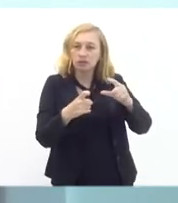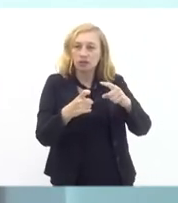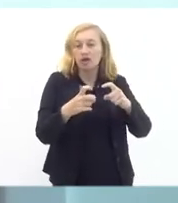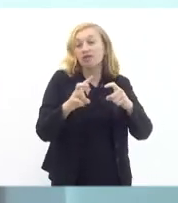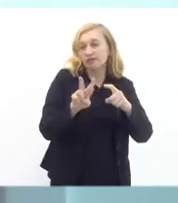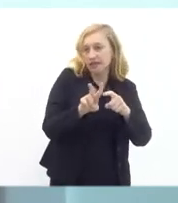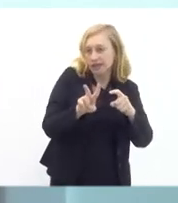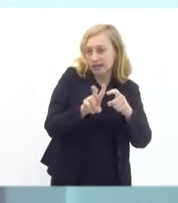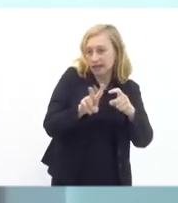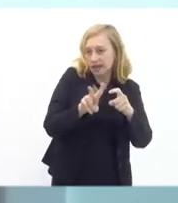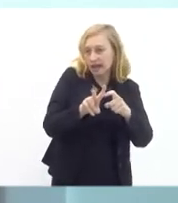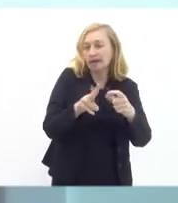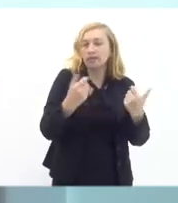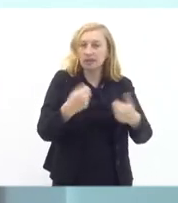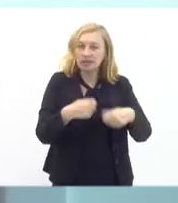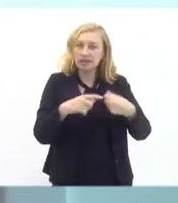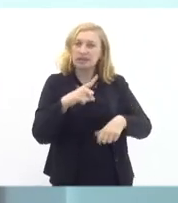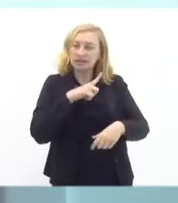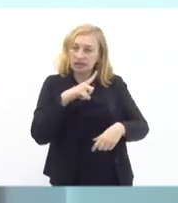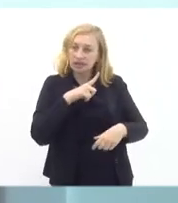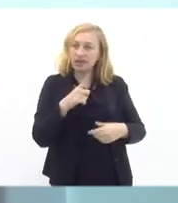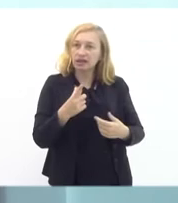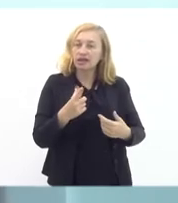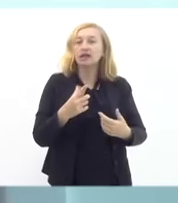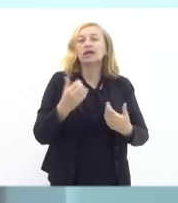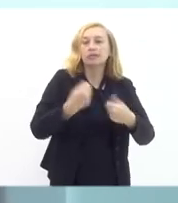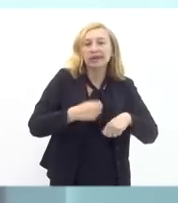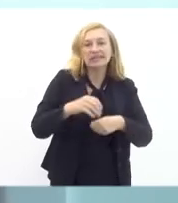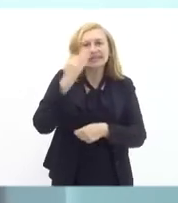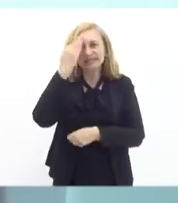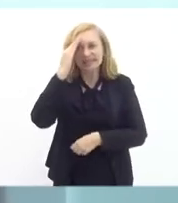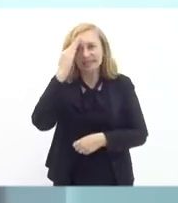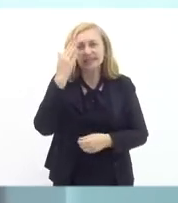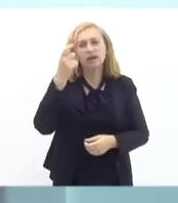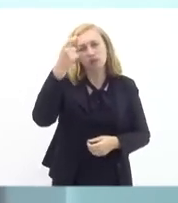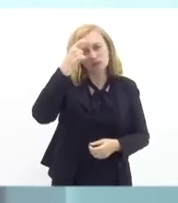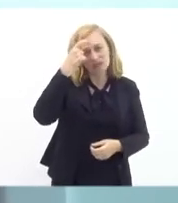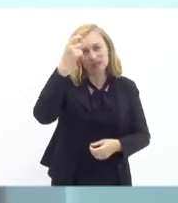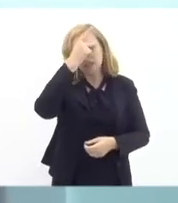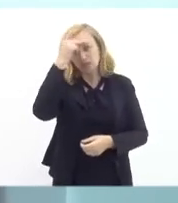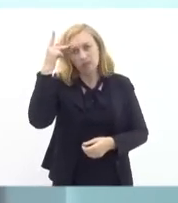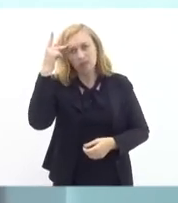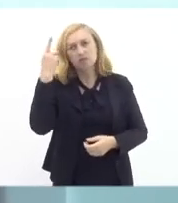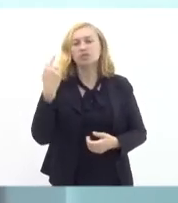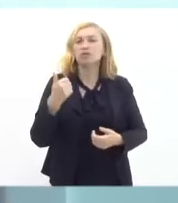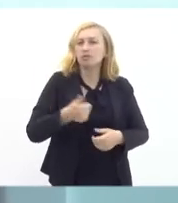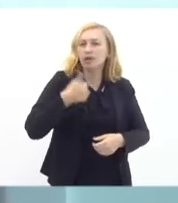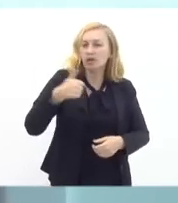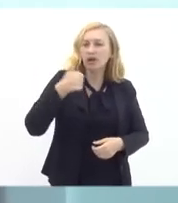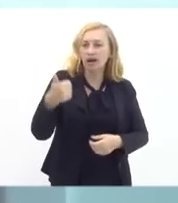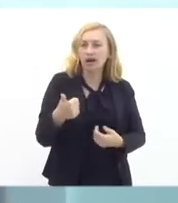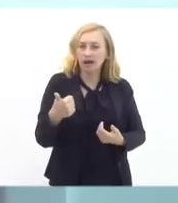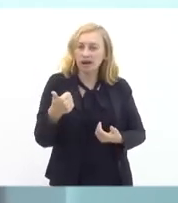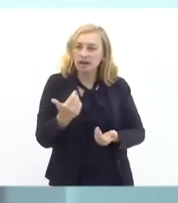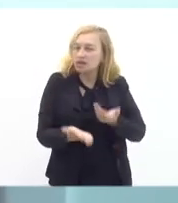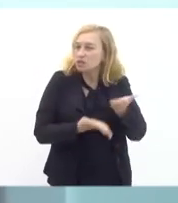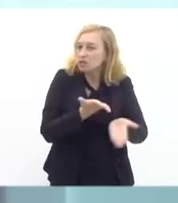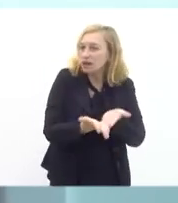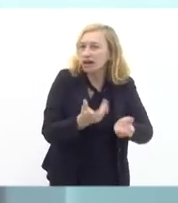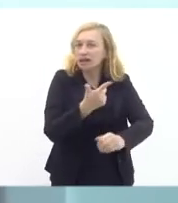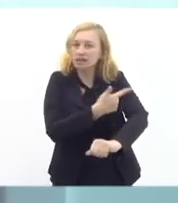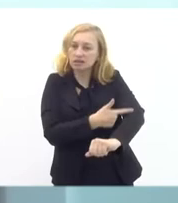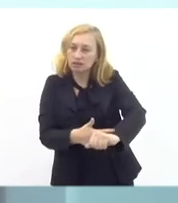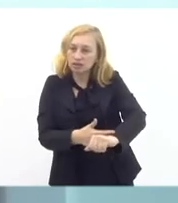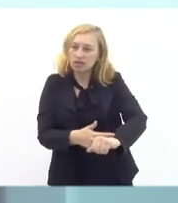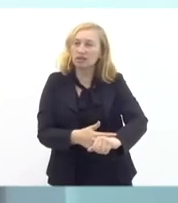de maus-tratos. Então, a gente precisa entender isso, conscientizar as pessoas, melhorar essa cultura para aliviar a carga do nosso